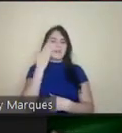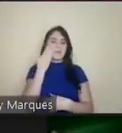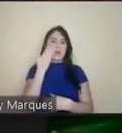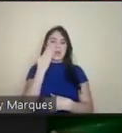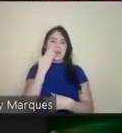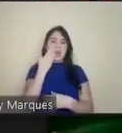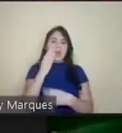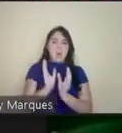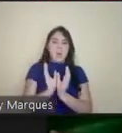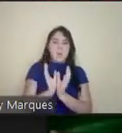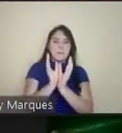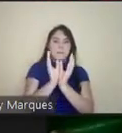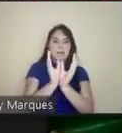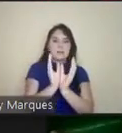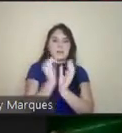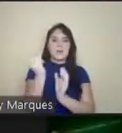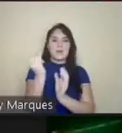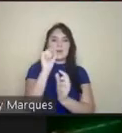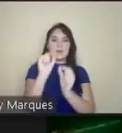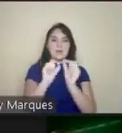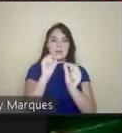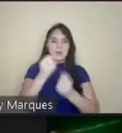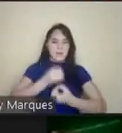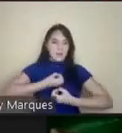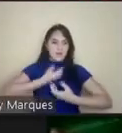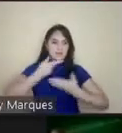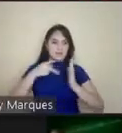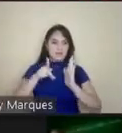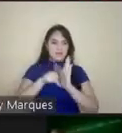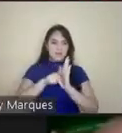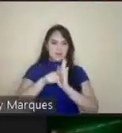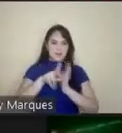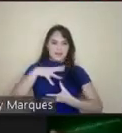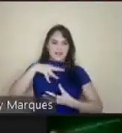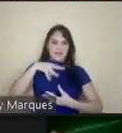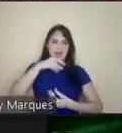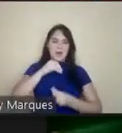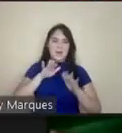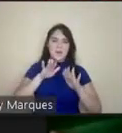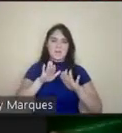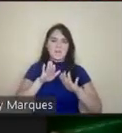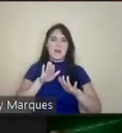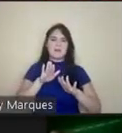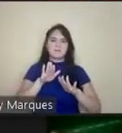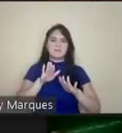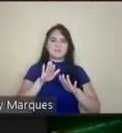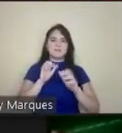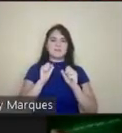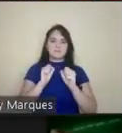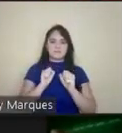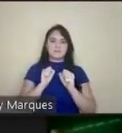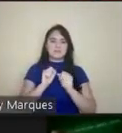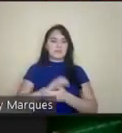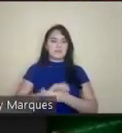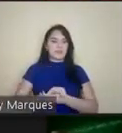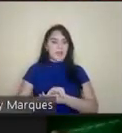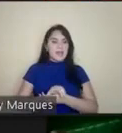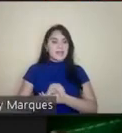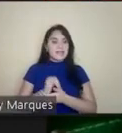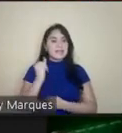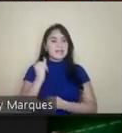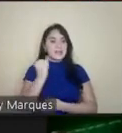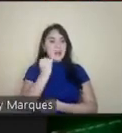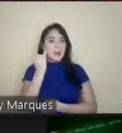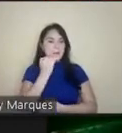importante é a poesia que sai da alma, é o que toca as pessoas. Mas é sempre bom a gente ver a nossa poesia, a